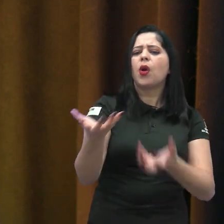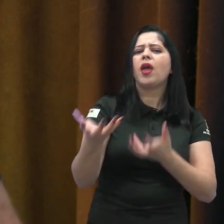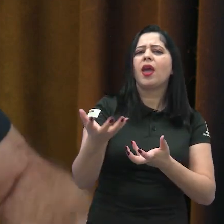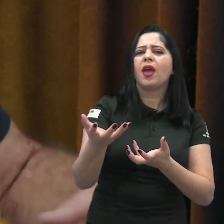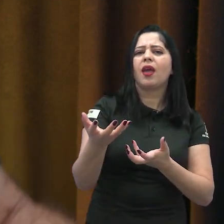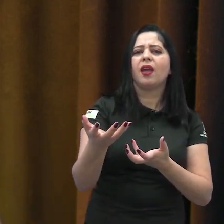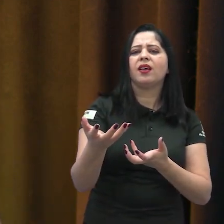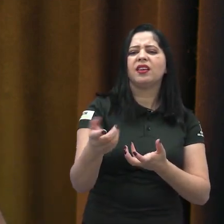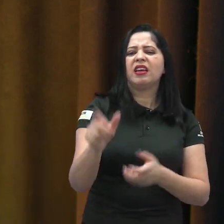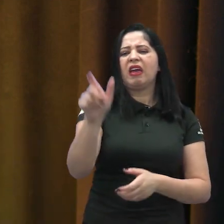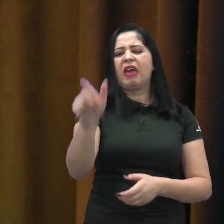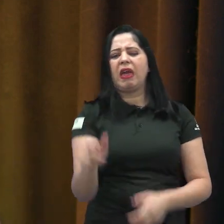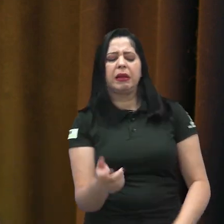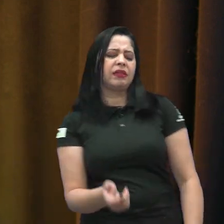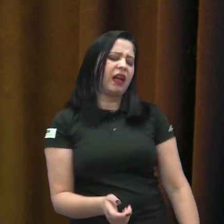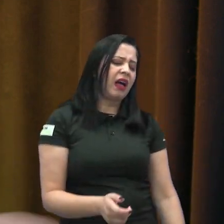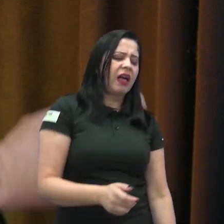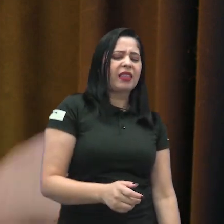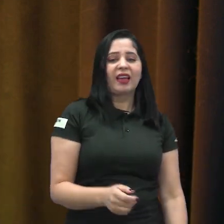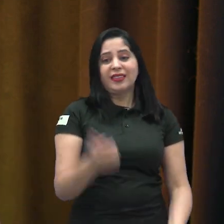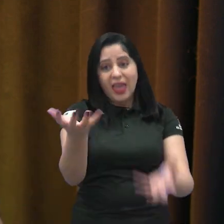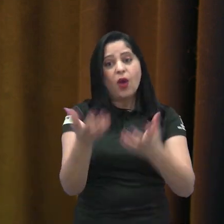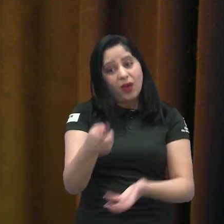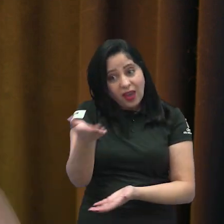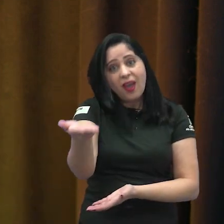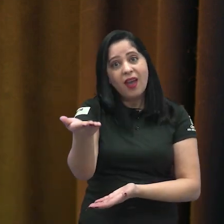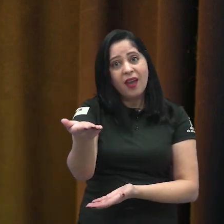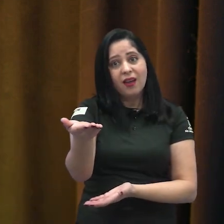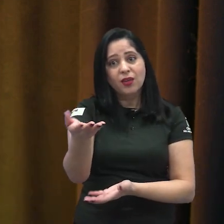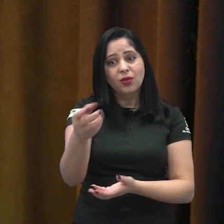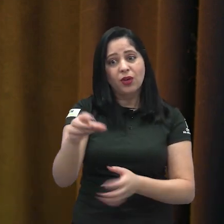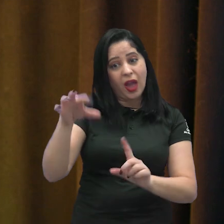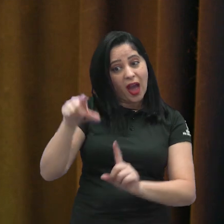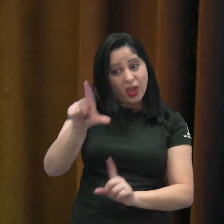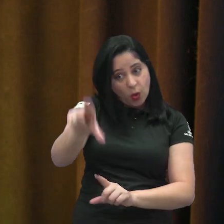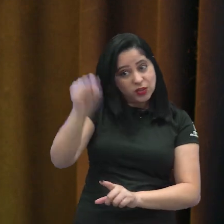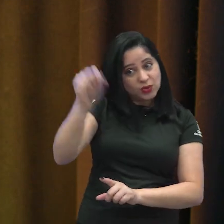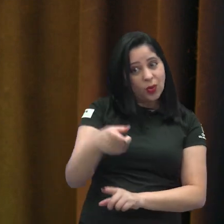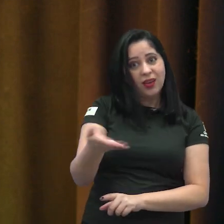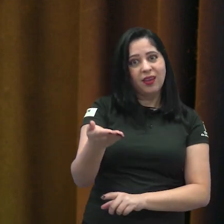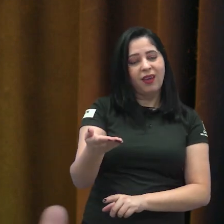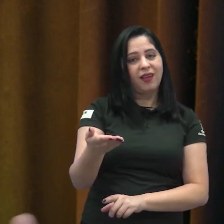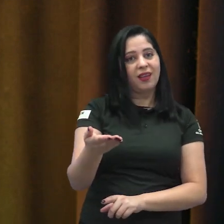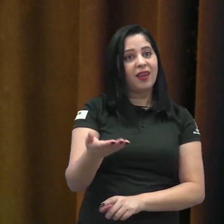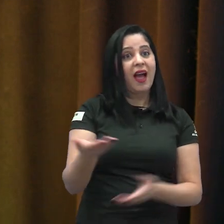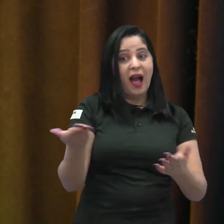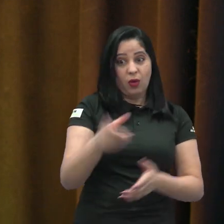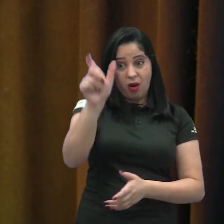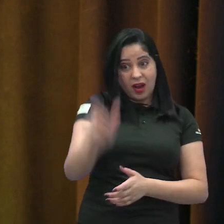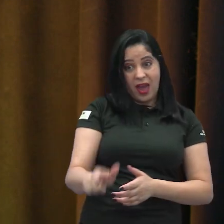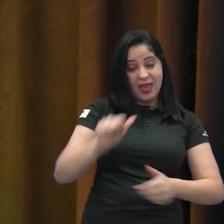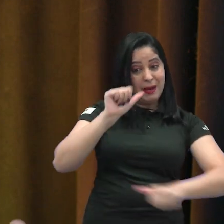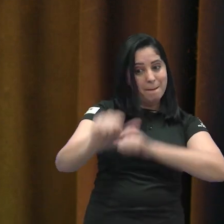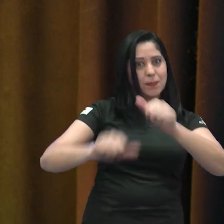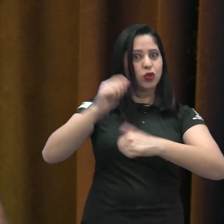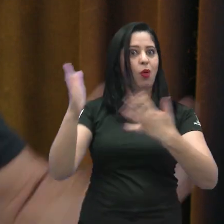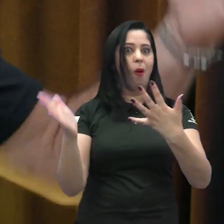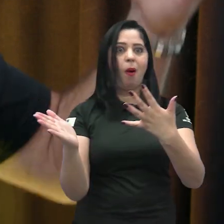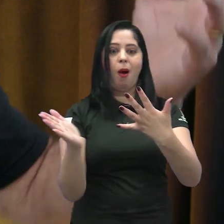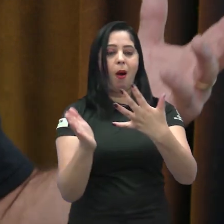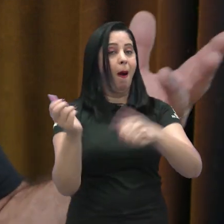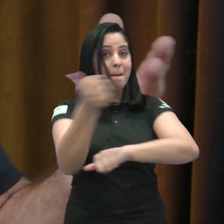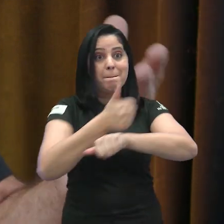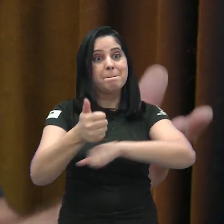ele. Todo grandão, desengonçado. Você falou assim, não, eu vou levar. Ele tem jeito. E aí ele virou um atleta. Isso foi uma coisa que me emociona. E